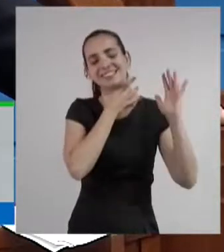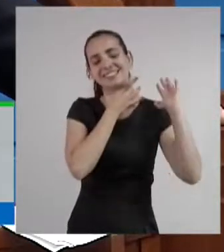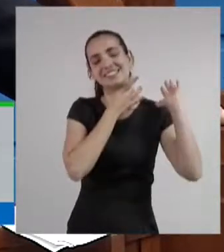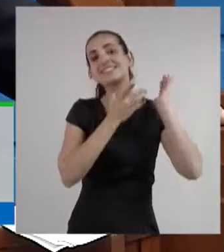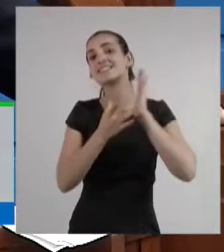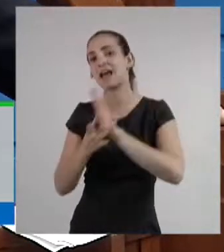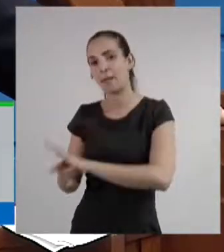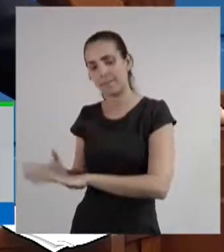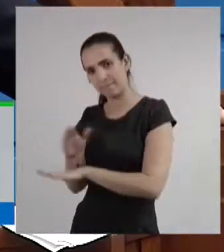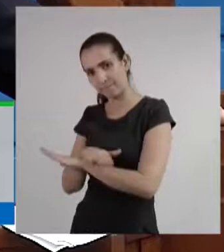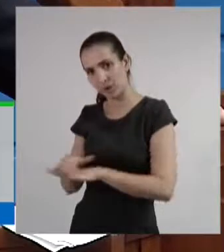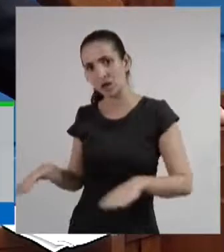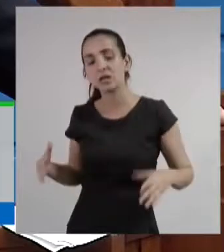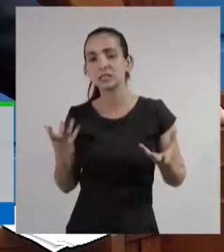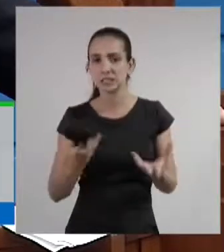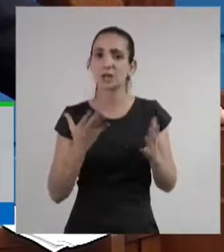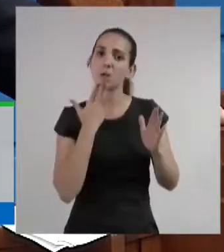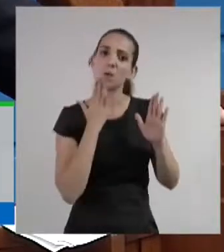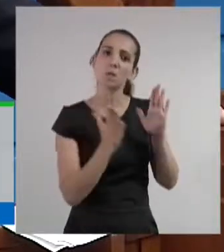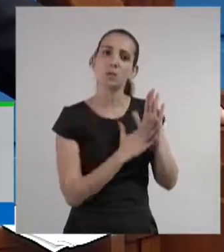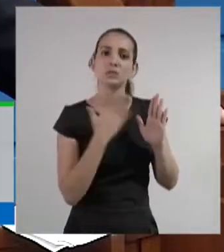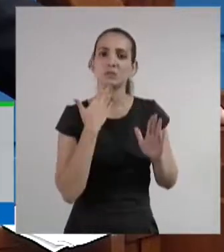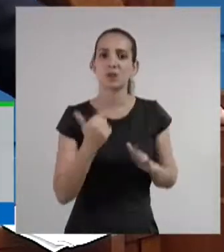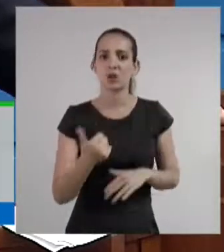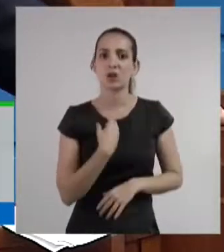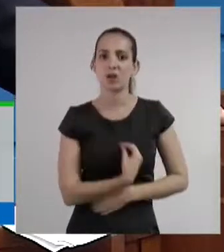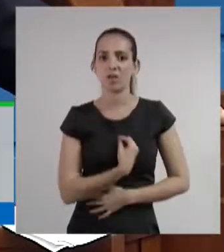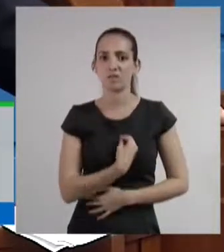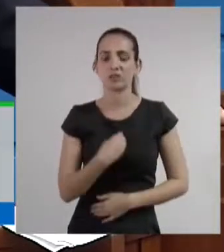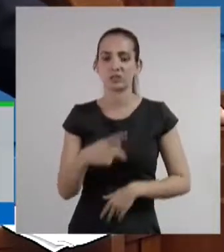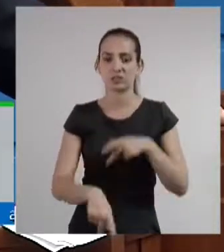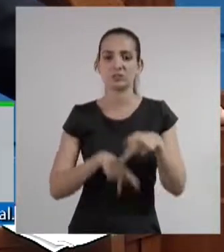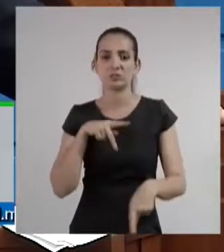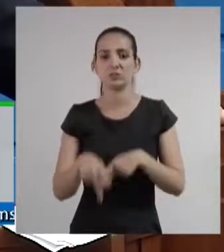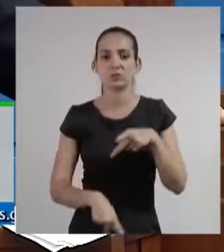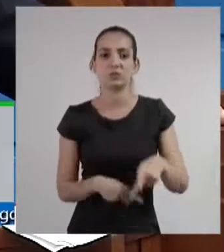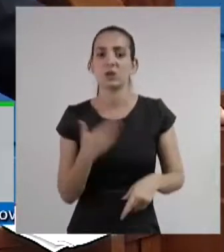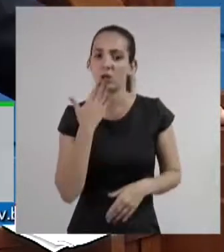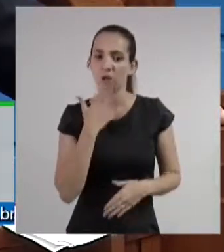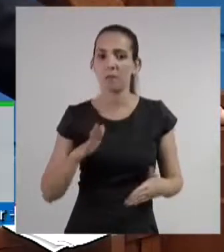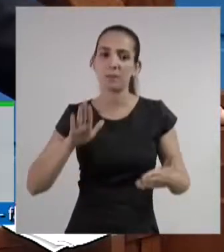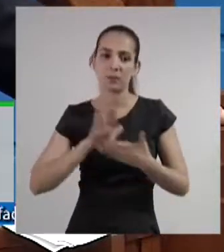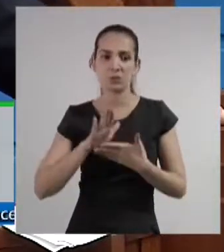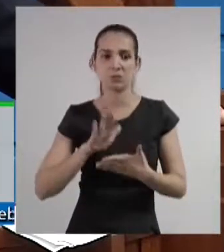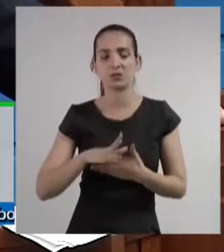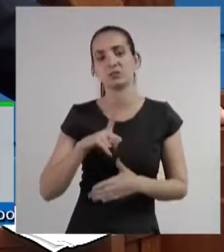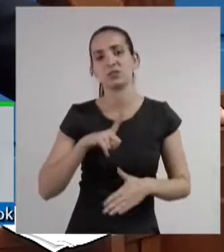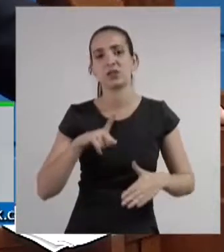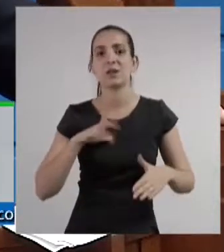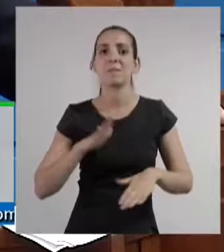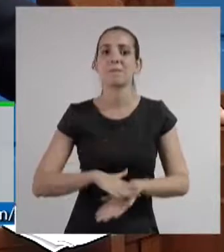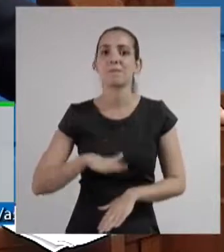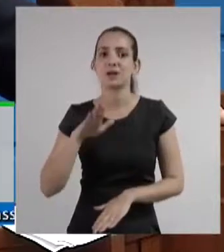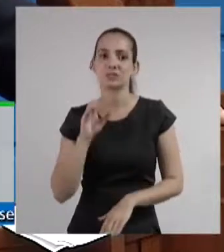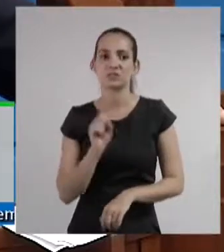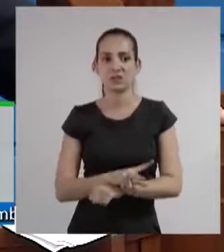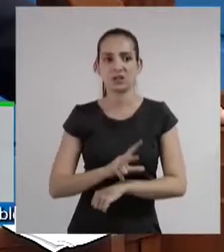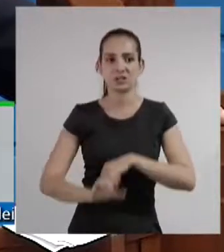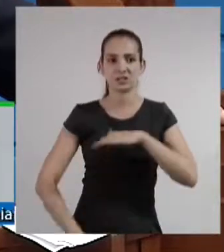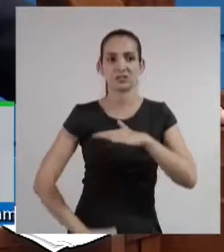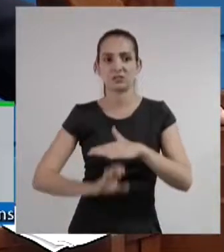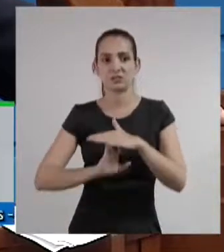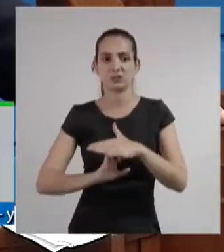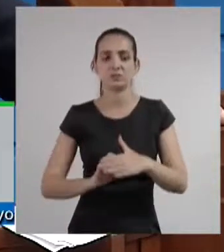prometendo melhorar as condições de vida da população, prometendo gerar empregos, e com